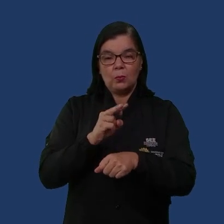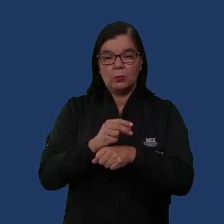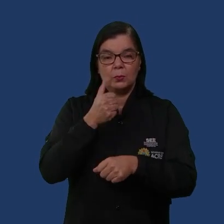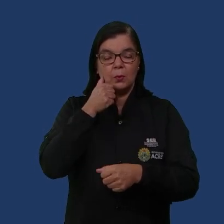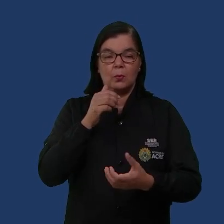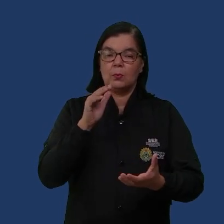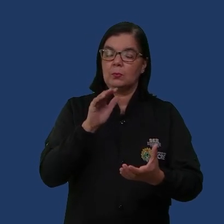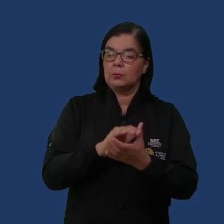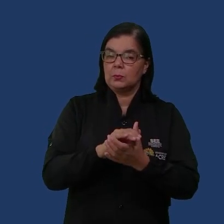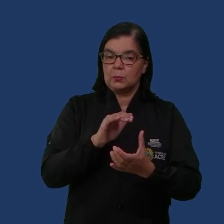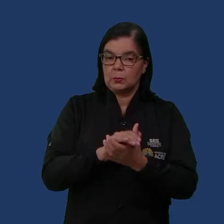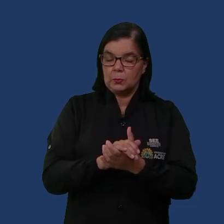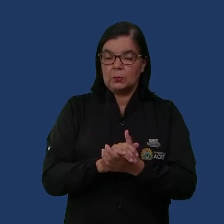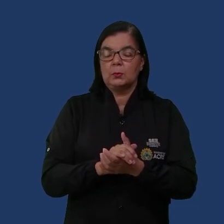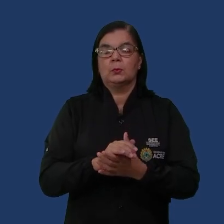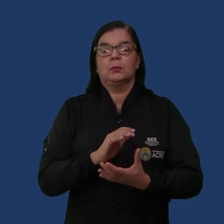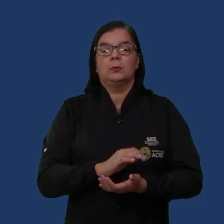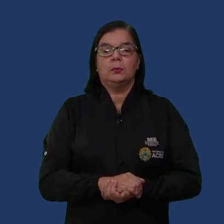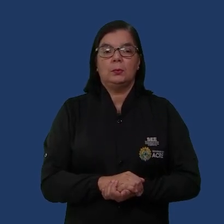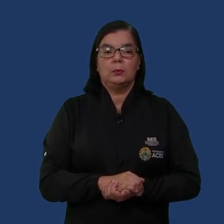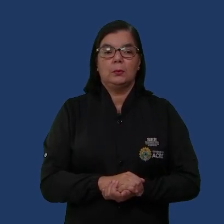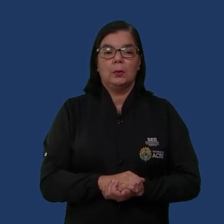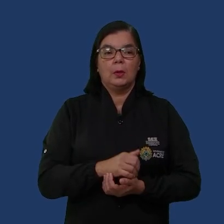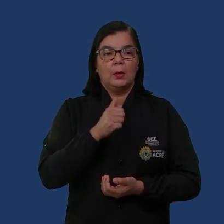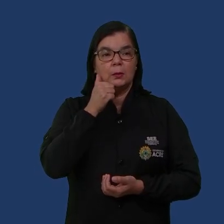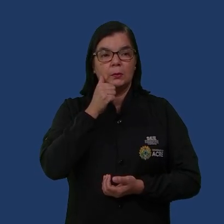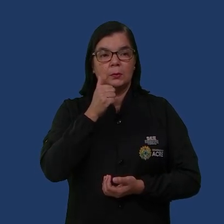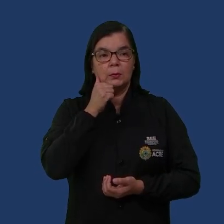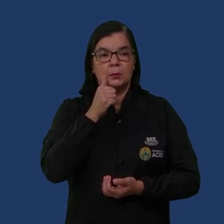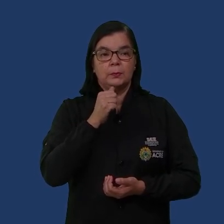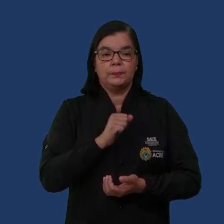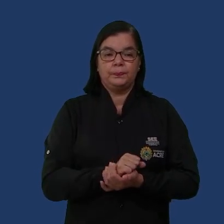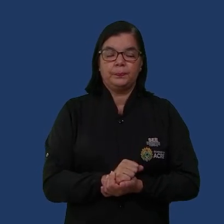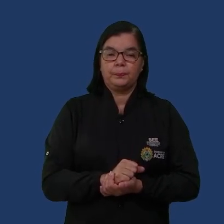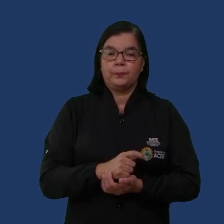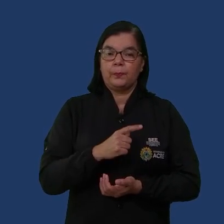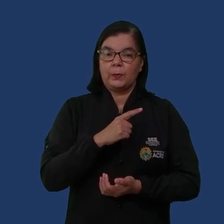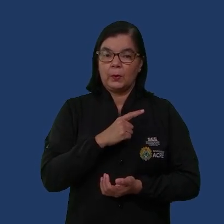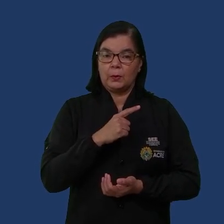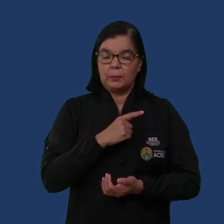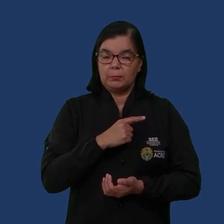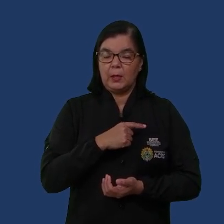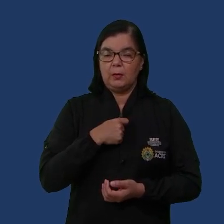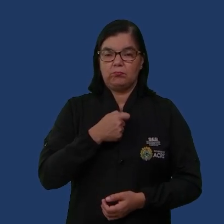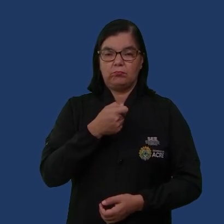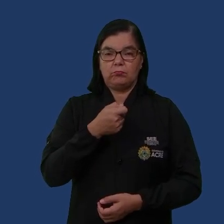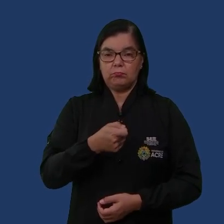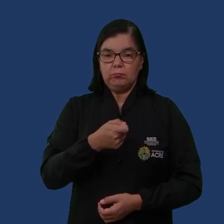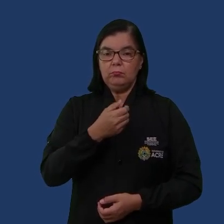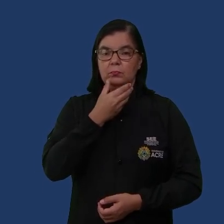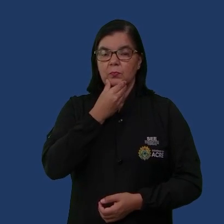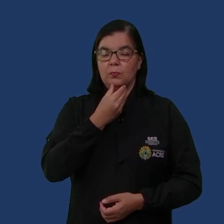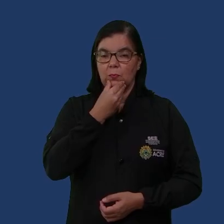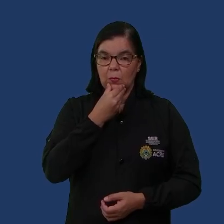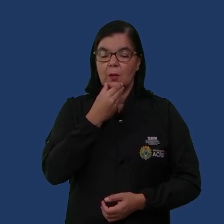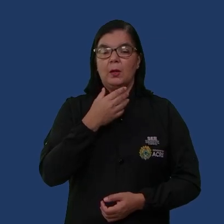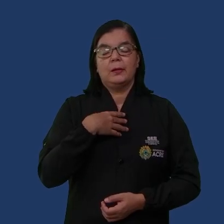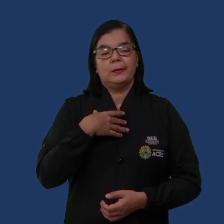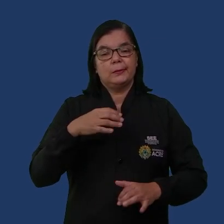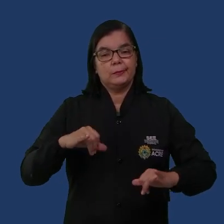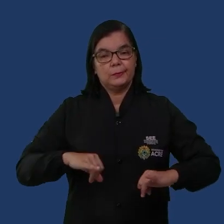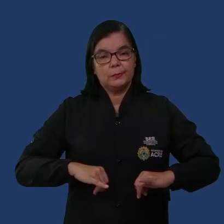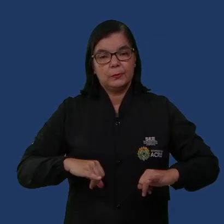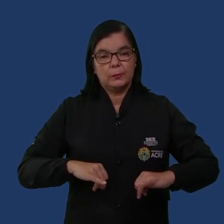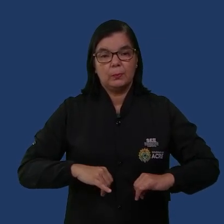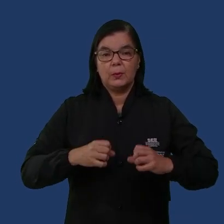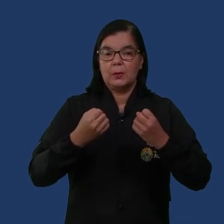as suas esposas ou as suas companheiras, as mulheres, né, de uma forma bem machista, dolorosa, e aí essa paródia